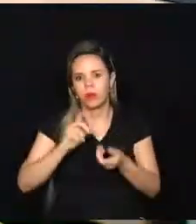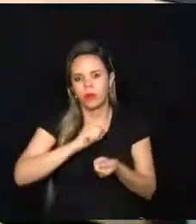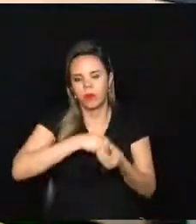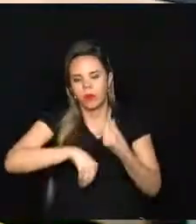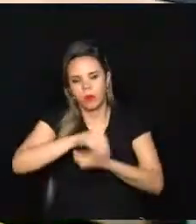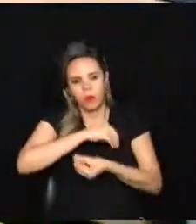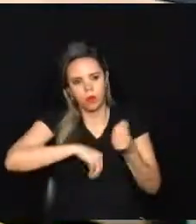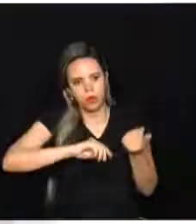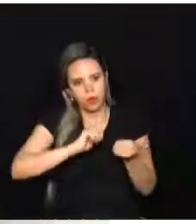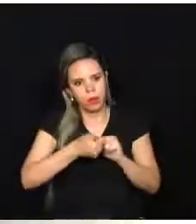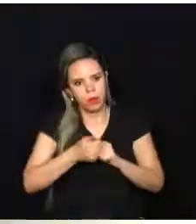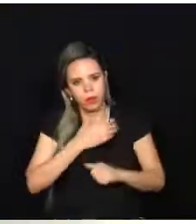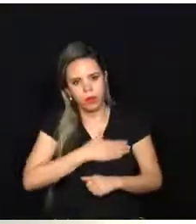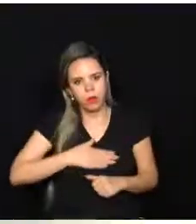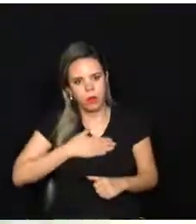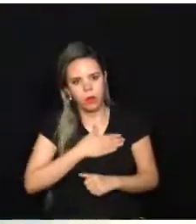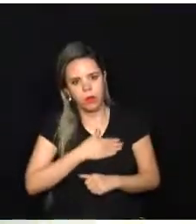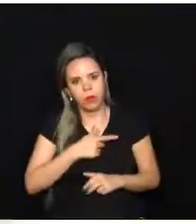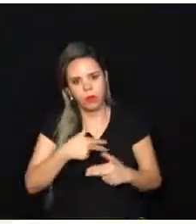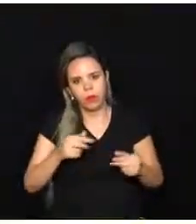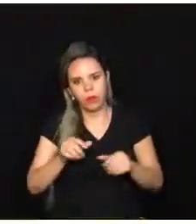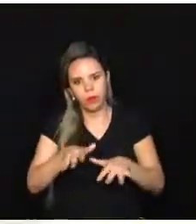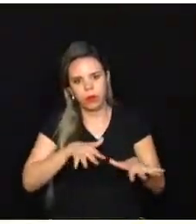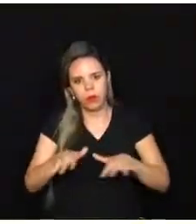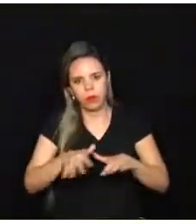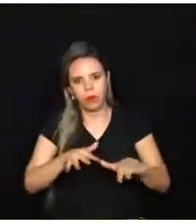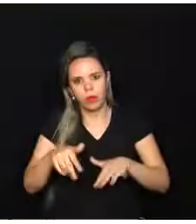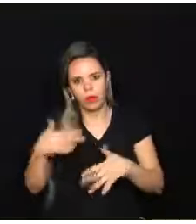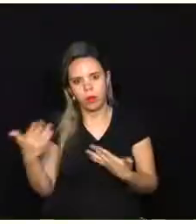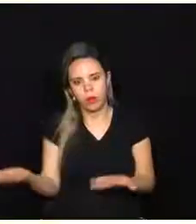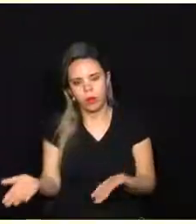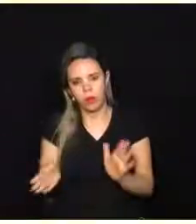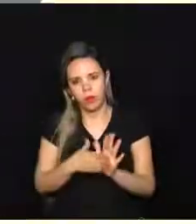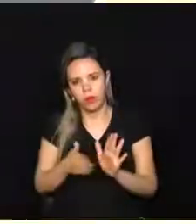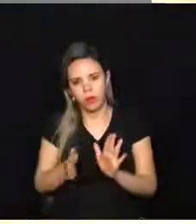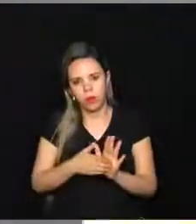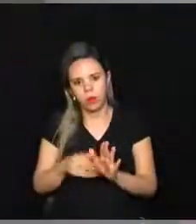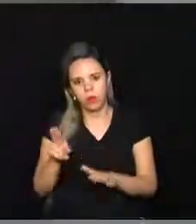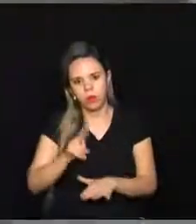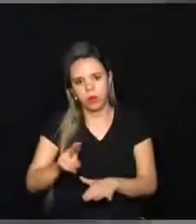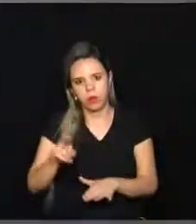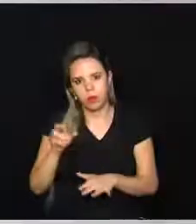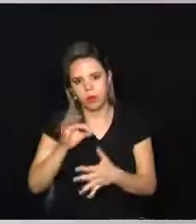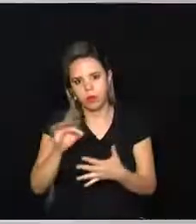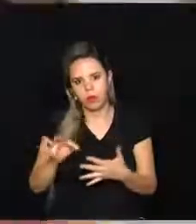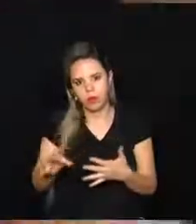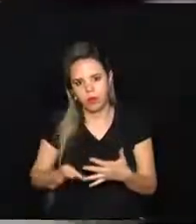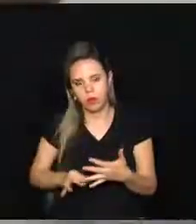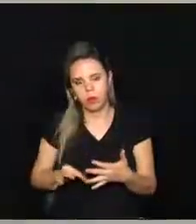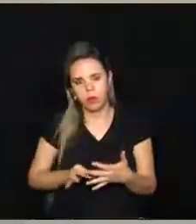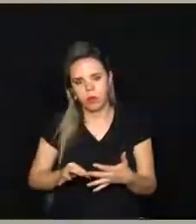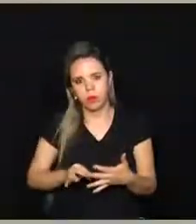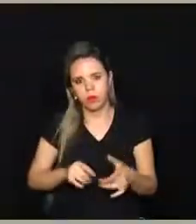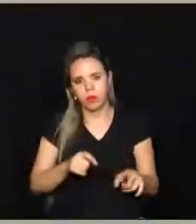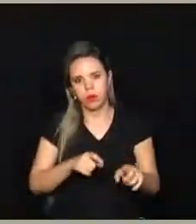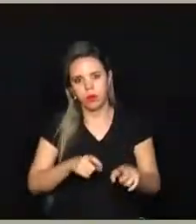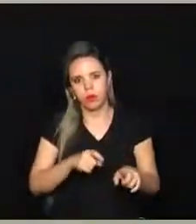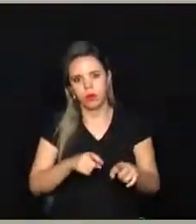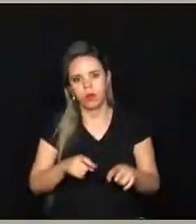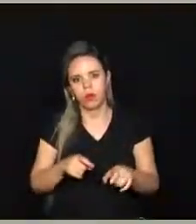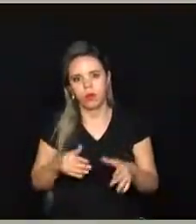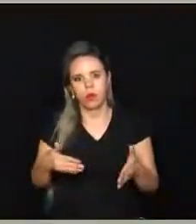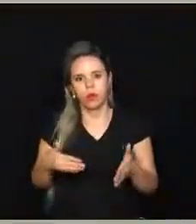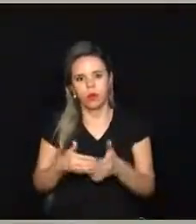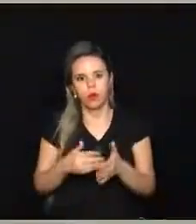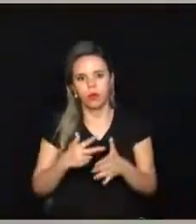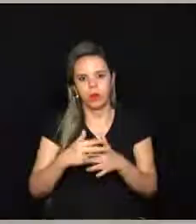eles gostam do parkour. Uma série de movimentos físicos com a proposta de utilizar os elementos dos meios rurais e urbanos como obstáculos a